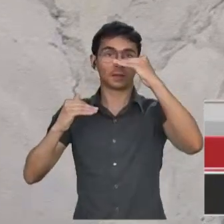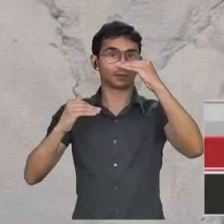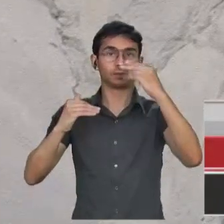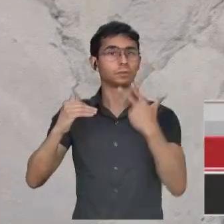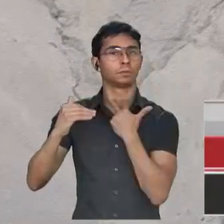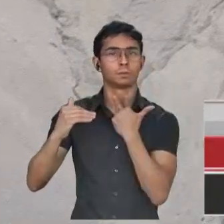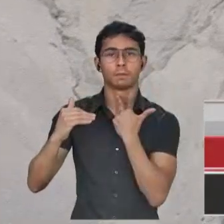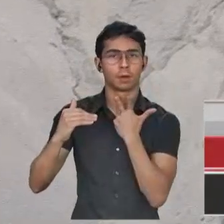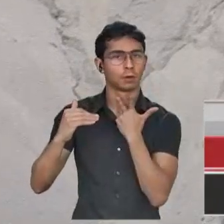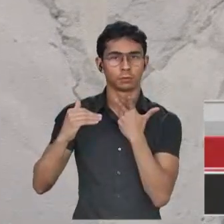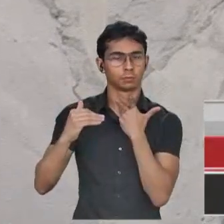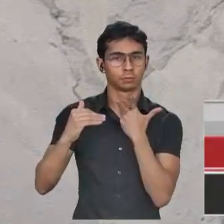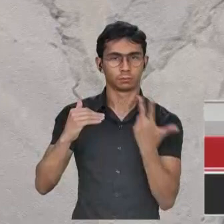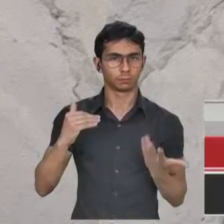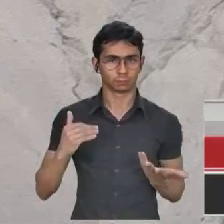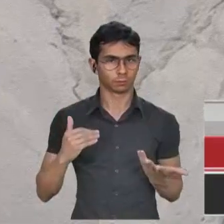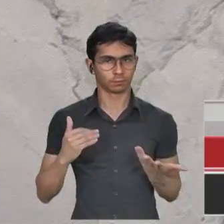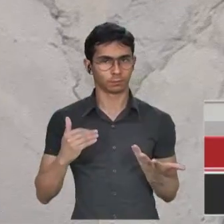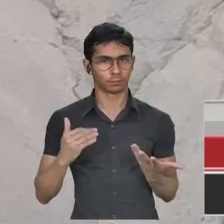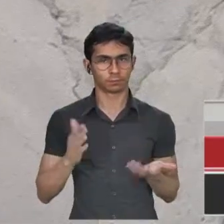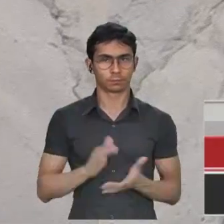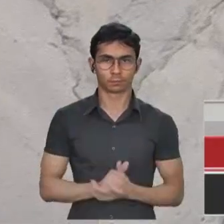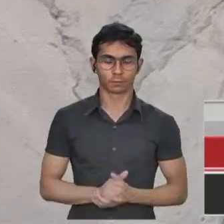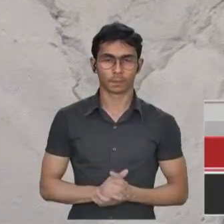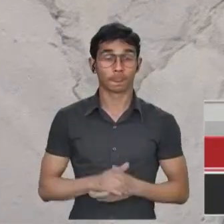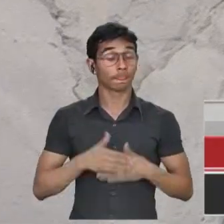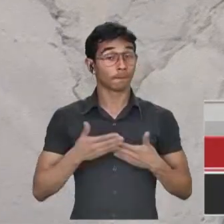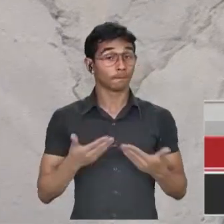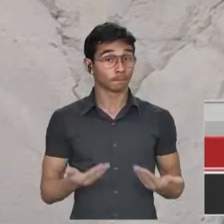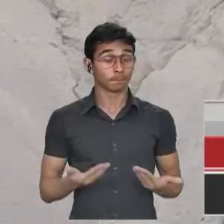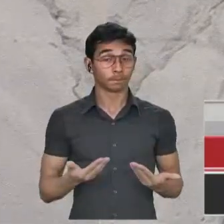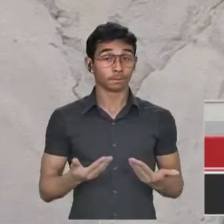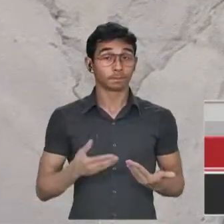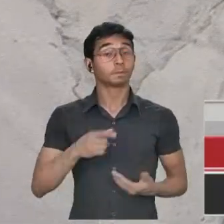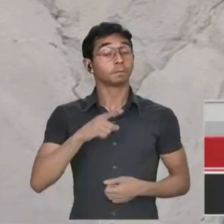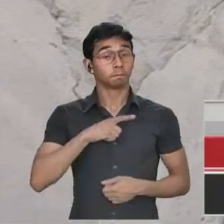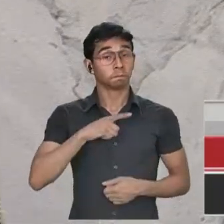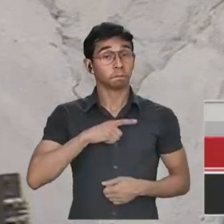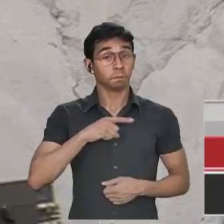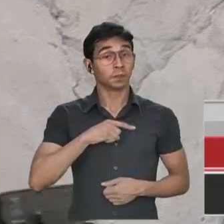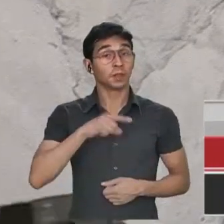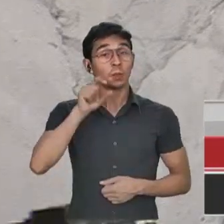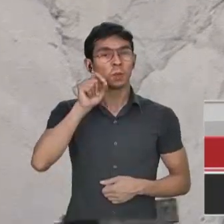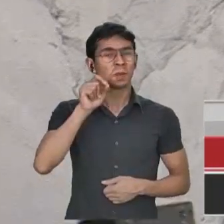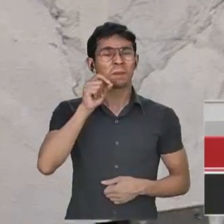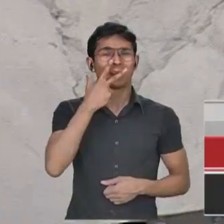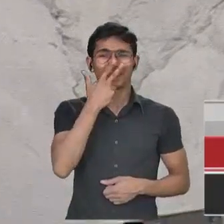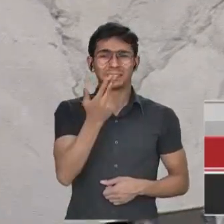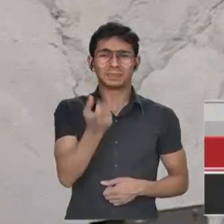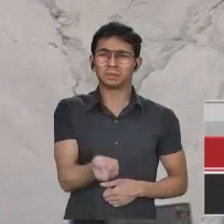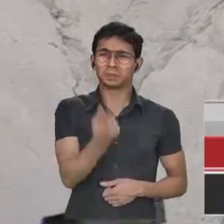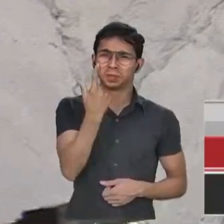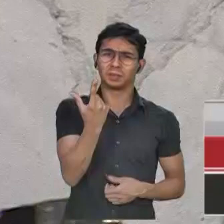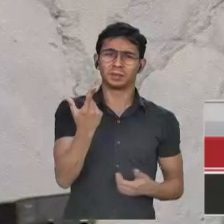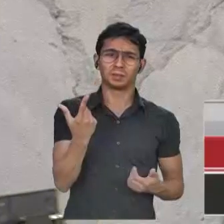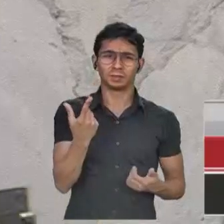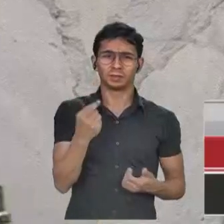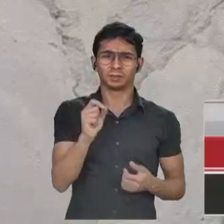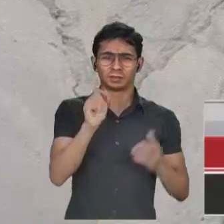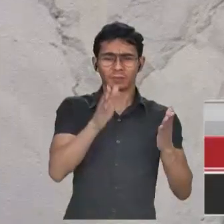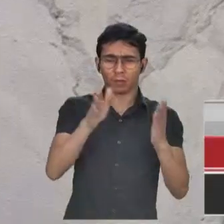aplicado esse máximo do que ficou para trás então nós temos aqui o uma discrepância de um lado o